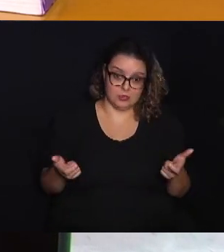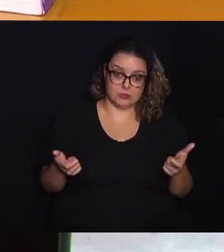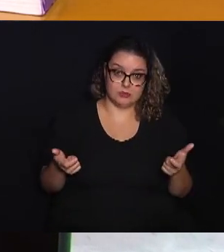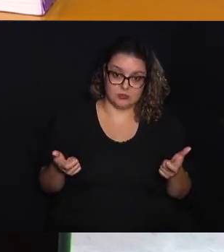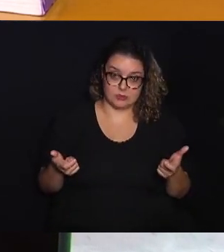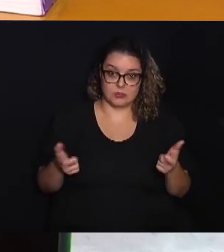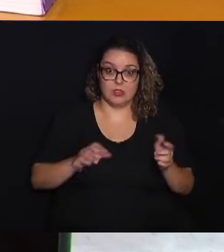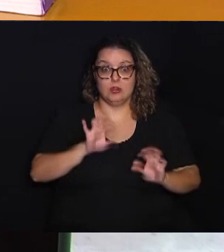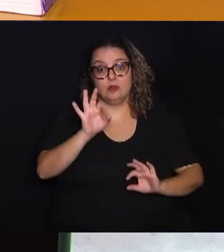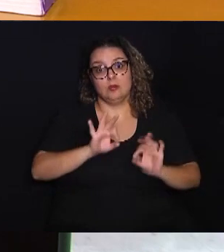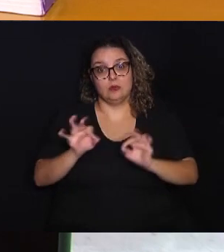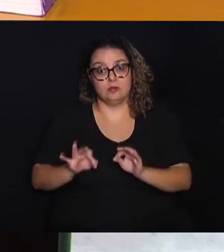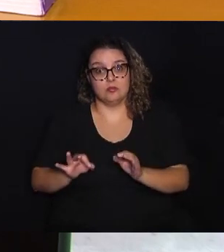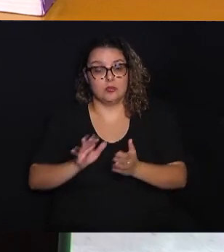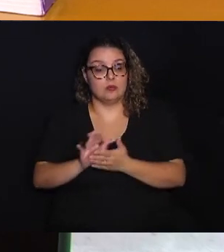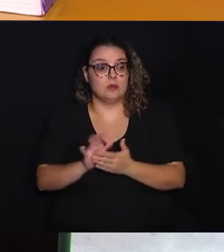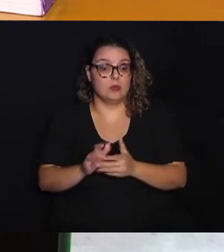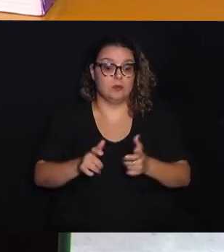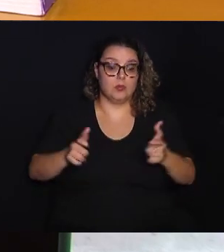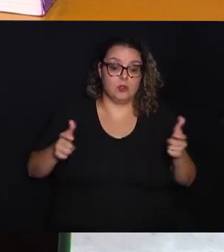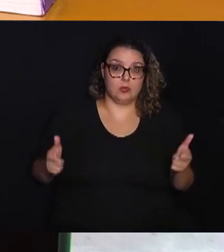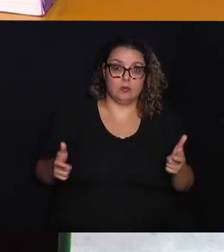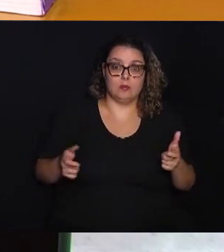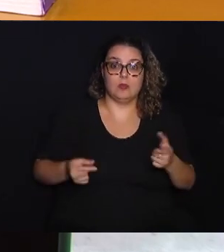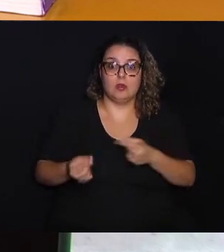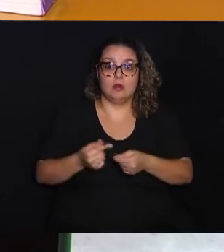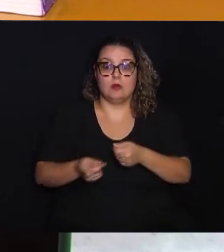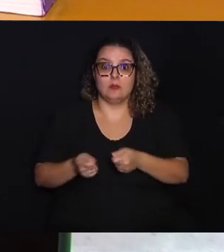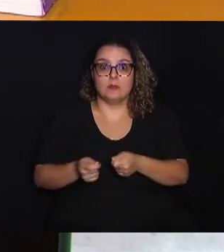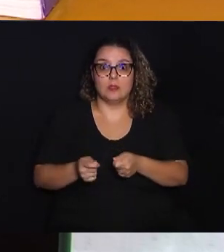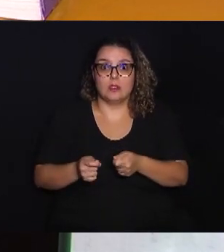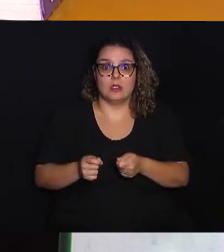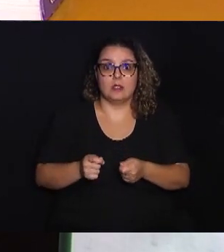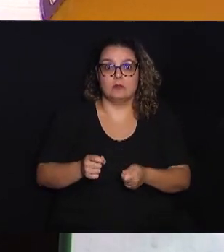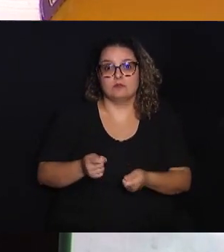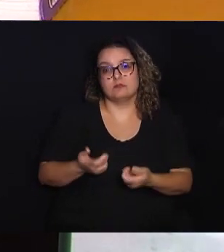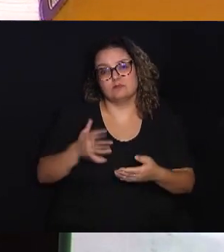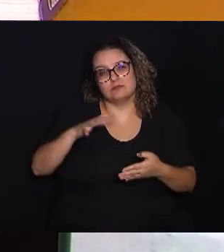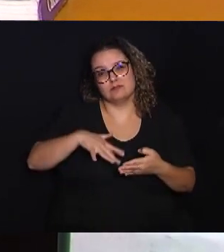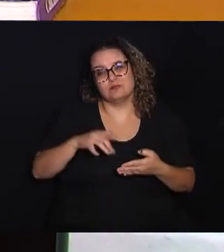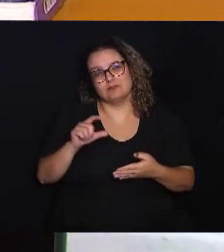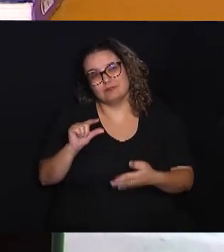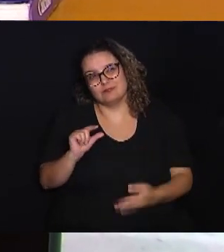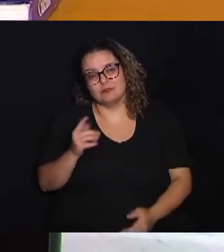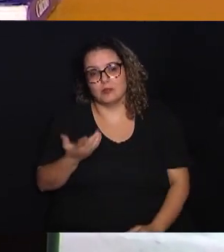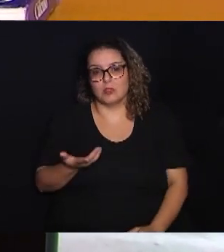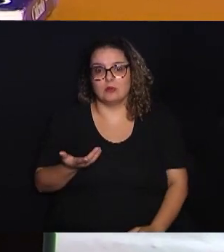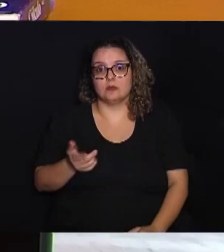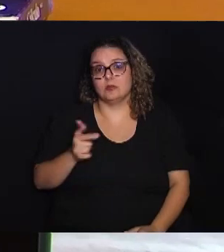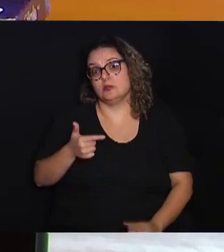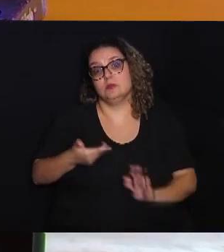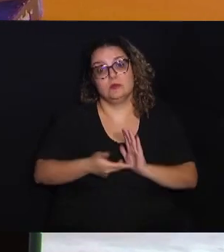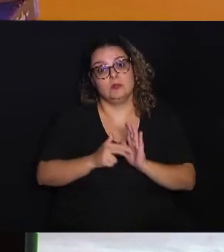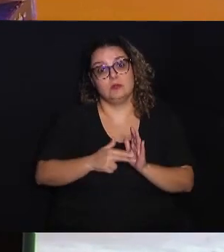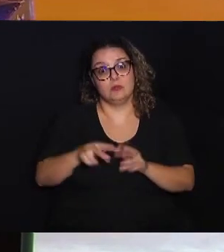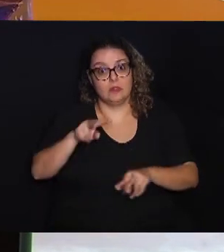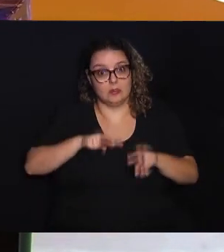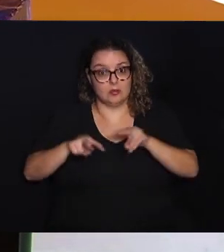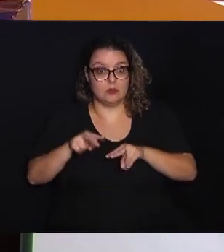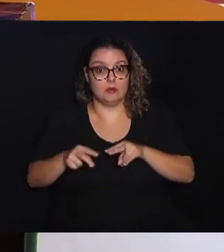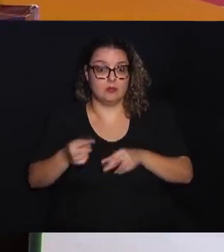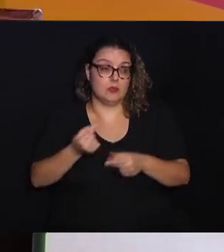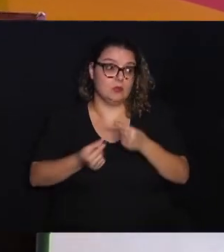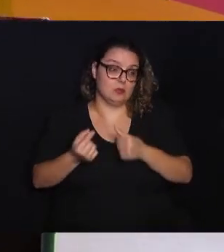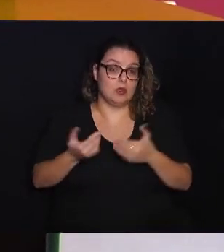grande, um planejamento de um gasto enorme para economizar um crescimento de uma conta aqui agora. Não faz sentido do ponto de